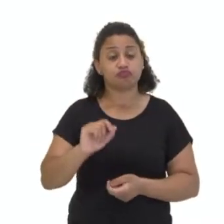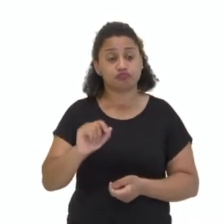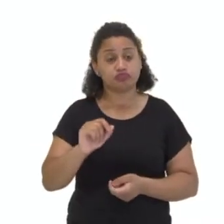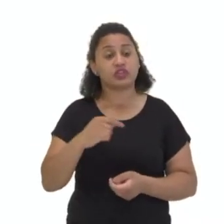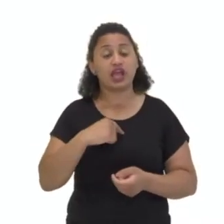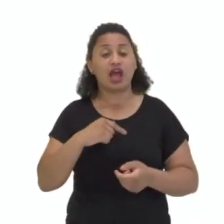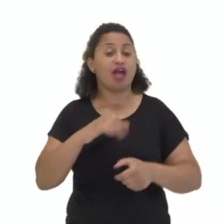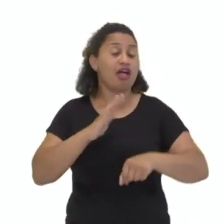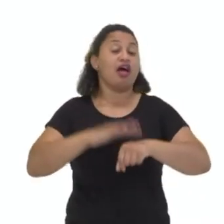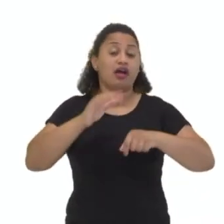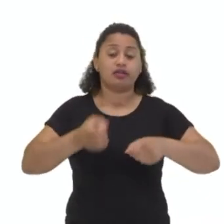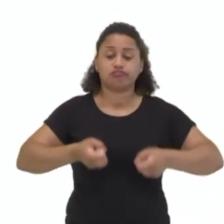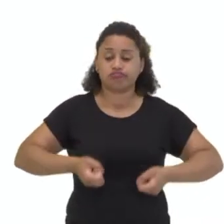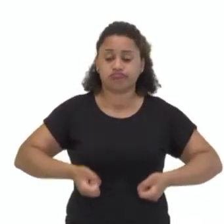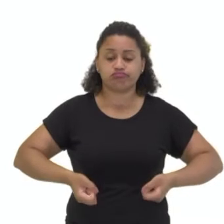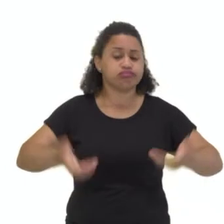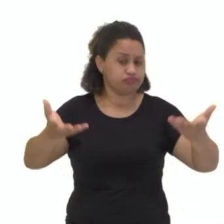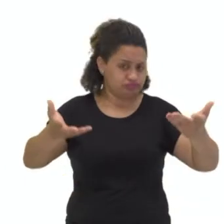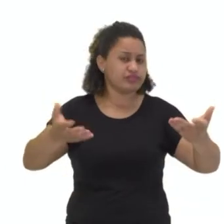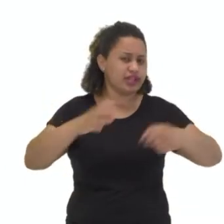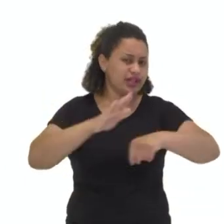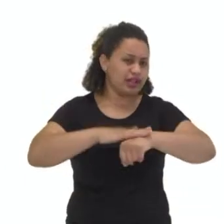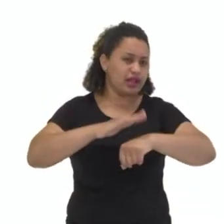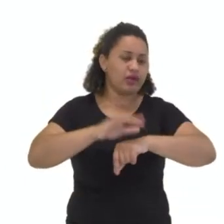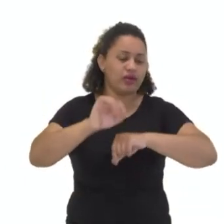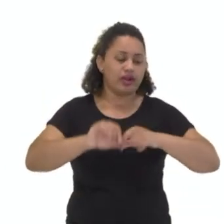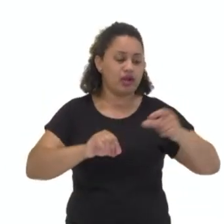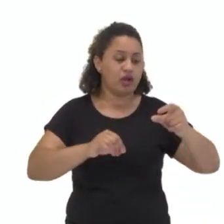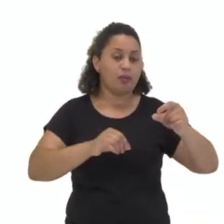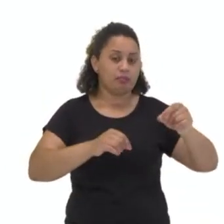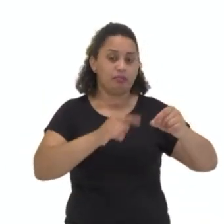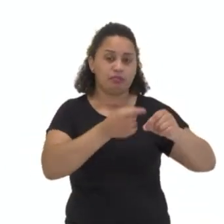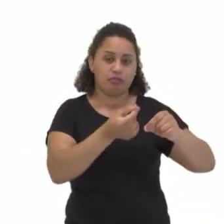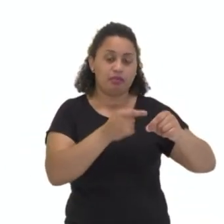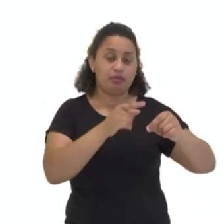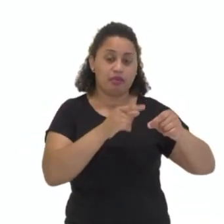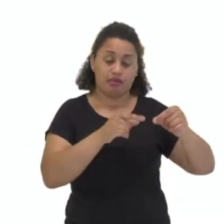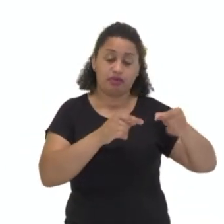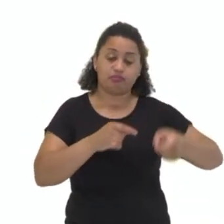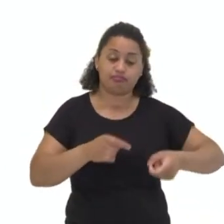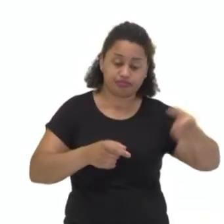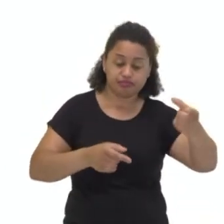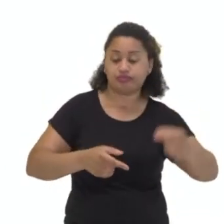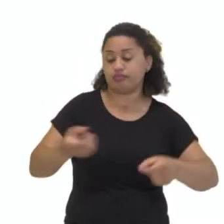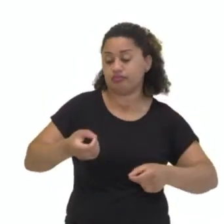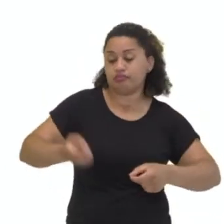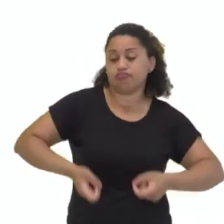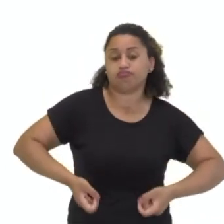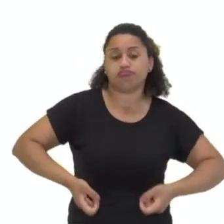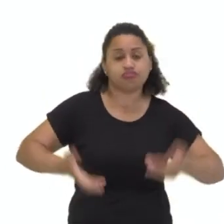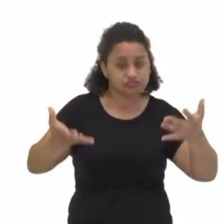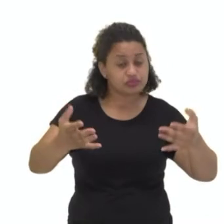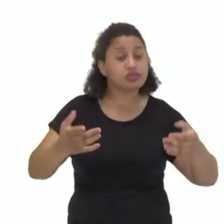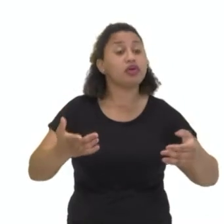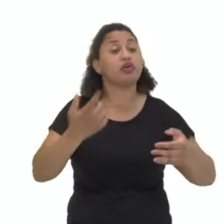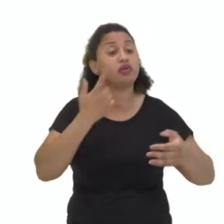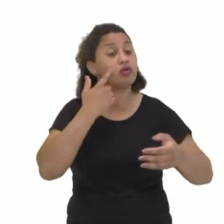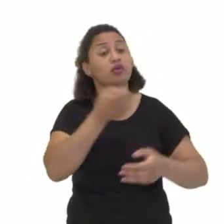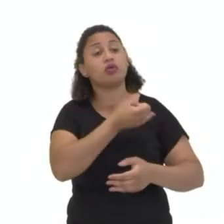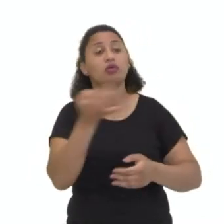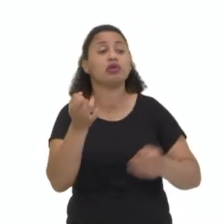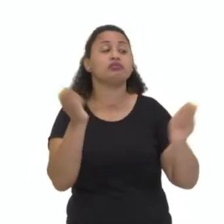gente trabalha, né, com moedas, cara e coroa e com os dados. Então, nós vamos ver ainda para frente muito